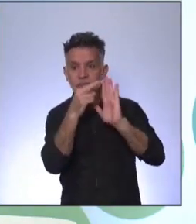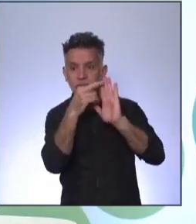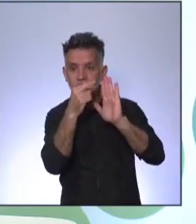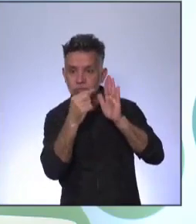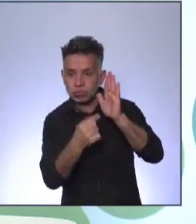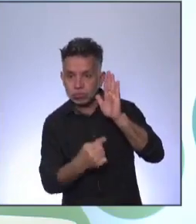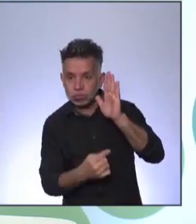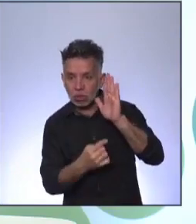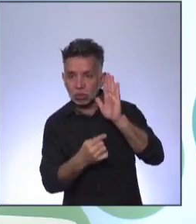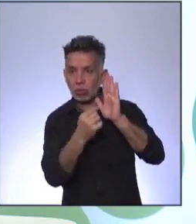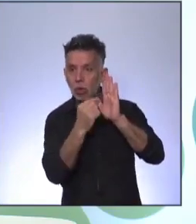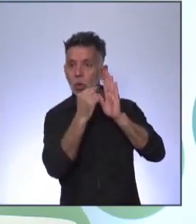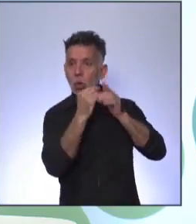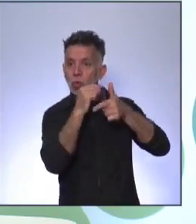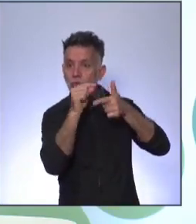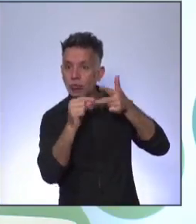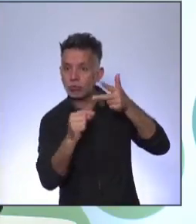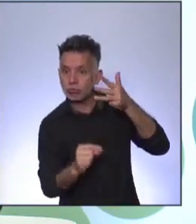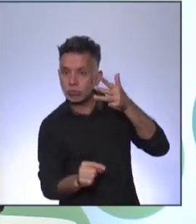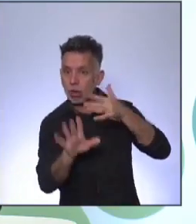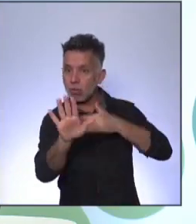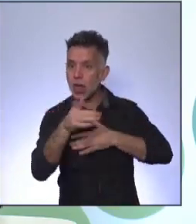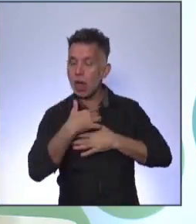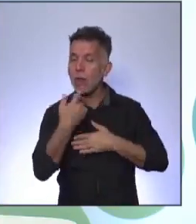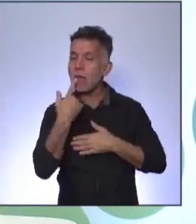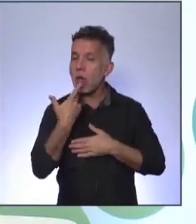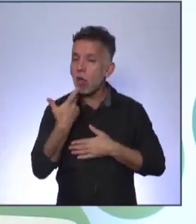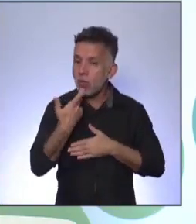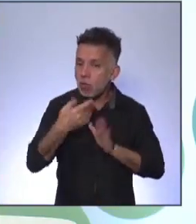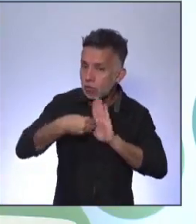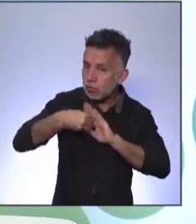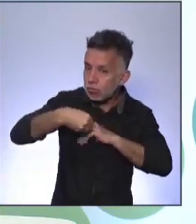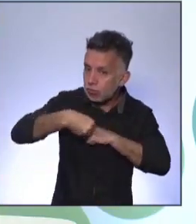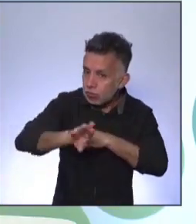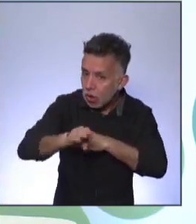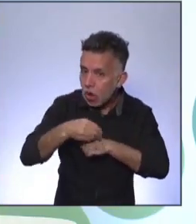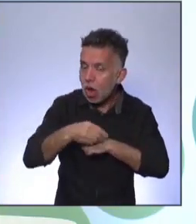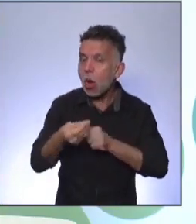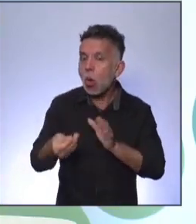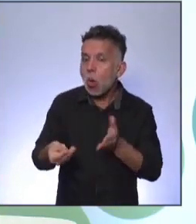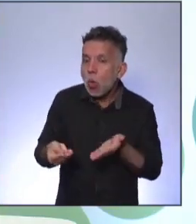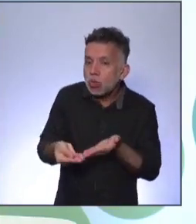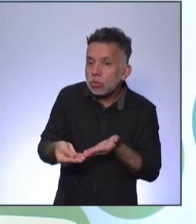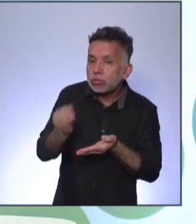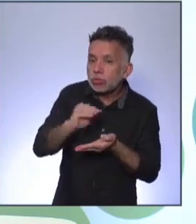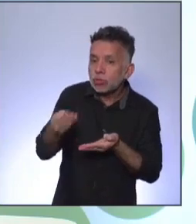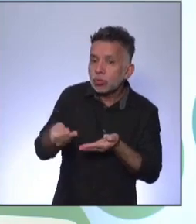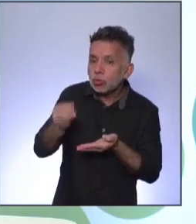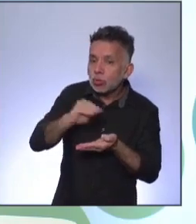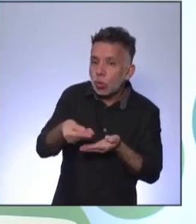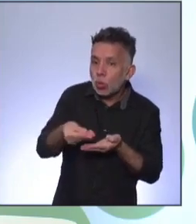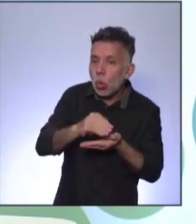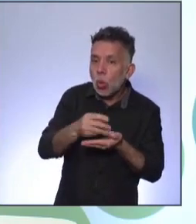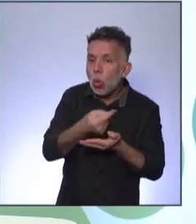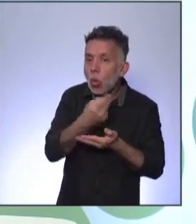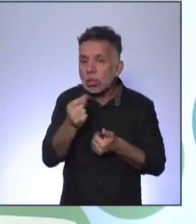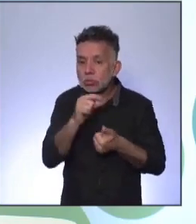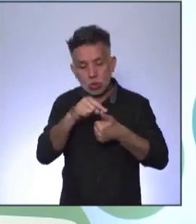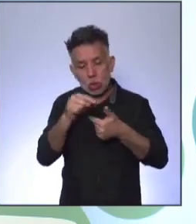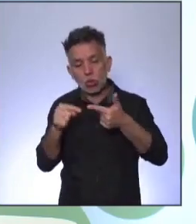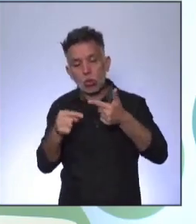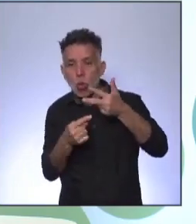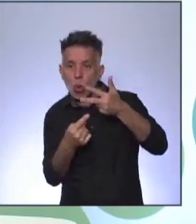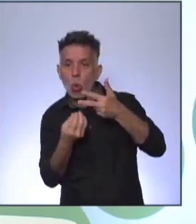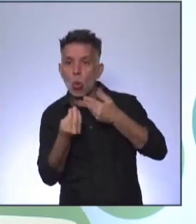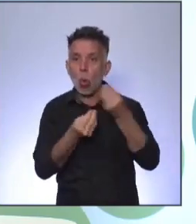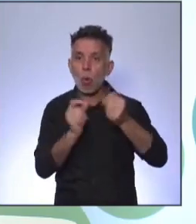aqui, mas a gente vai falar um pouquinho para vocês qual que seria essa medida de soro caseiro. No texto não mostrava a receita, mas a gente